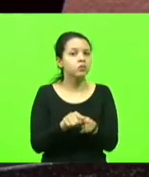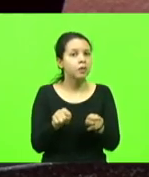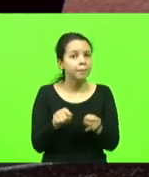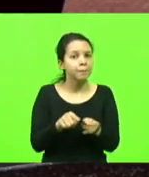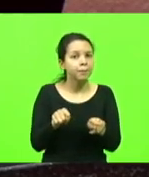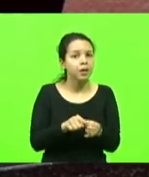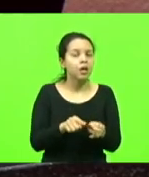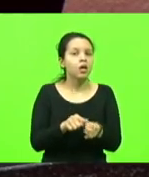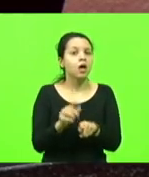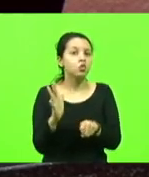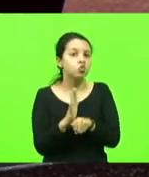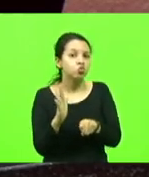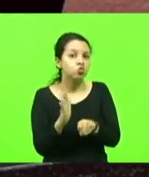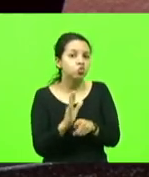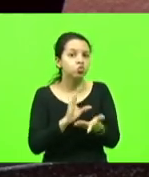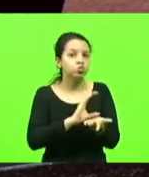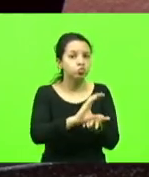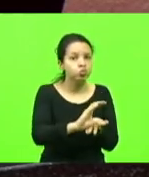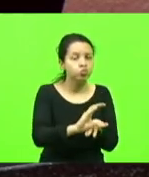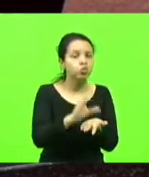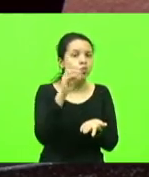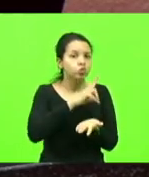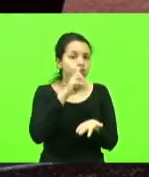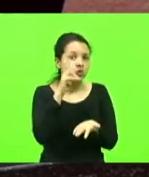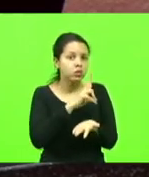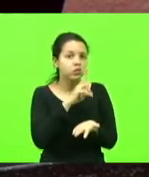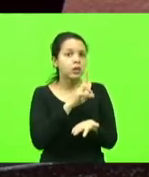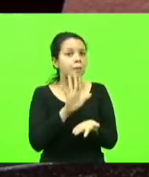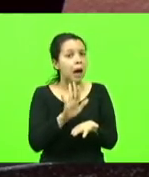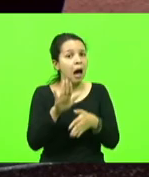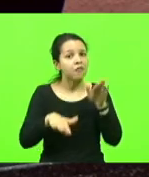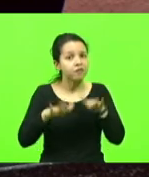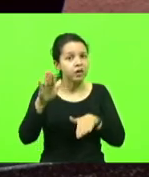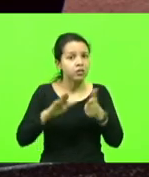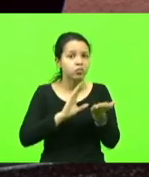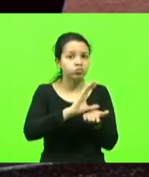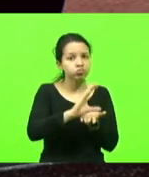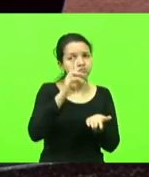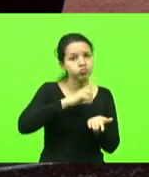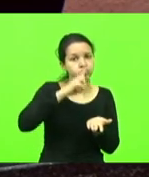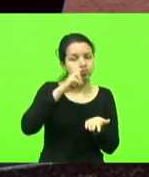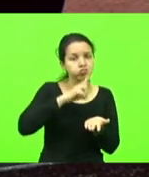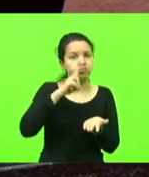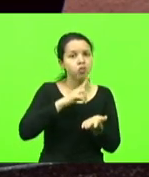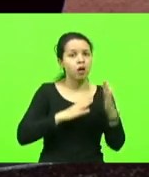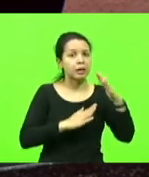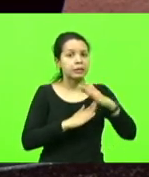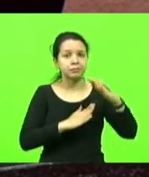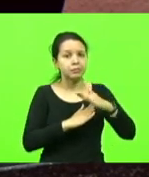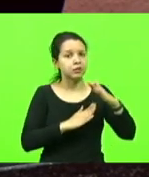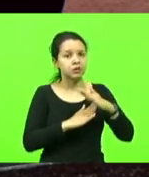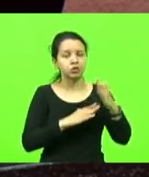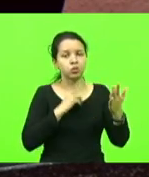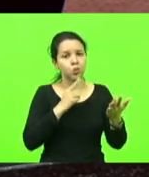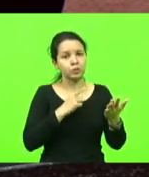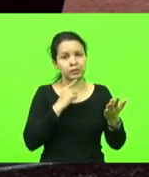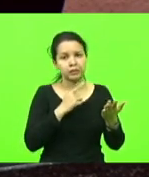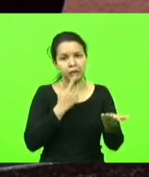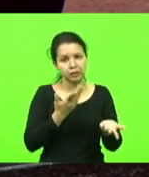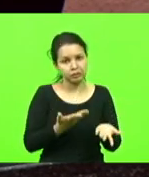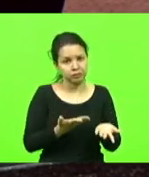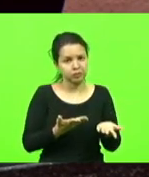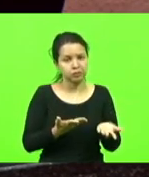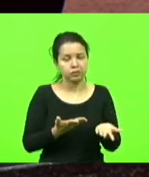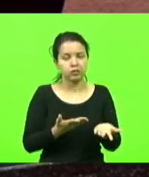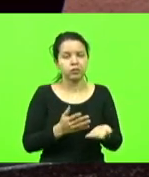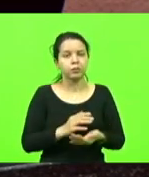que chega uma altura que o auxílio também é insuficiente ou ele também tem seu limite. No setor público,